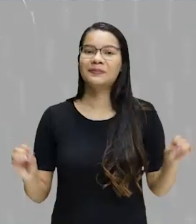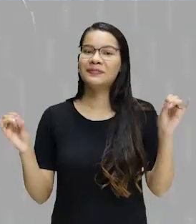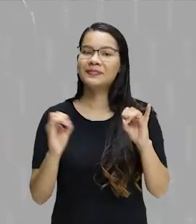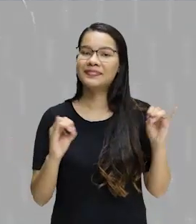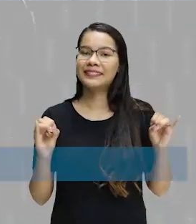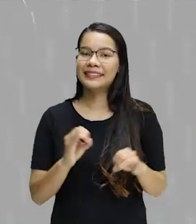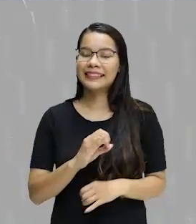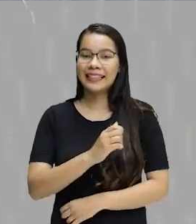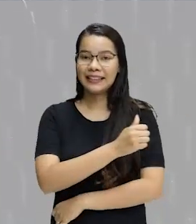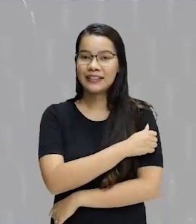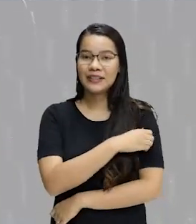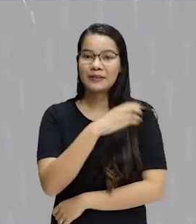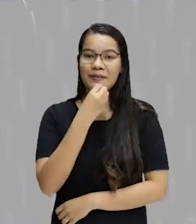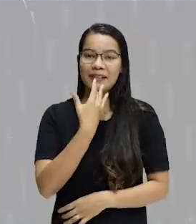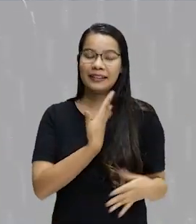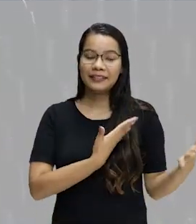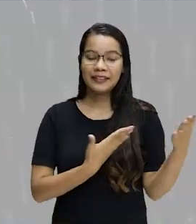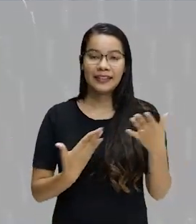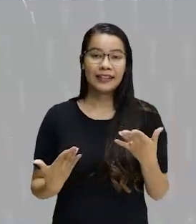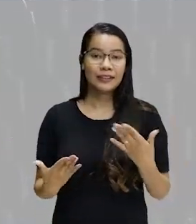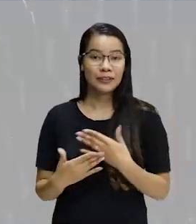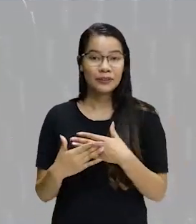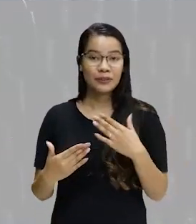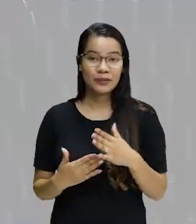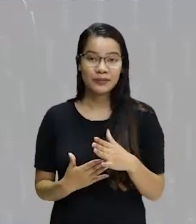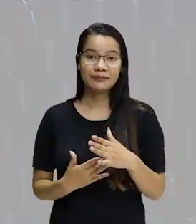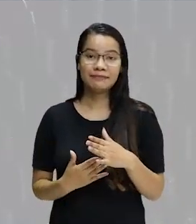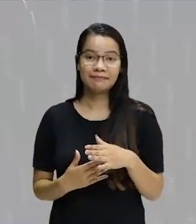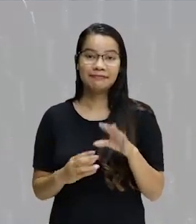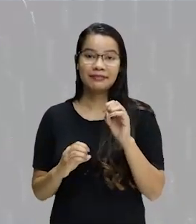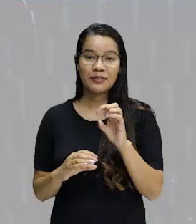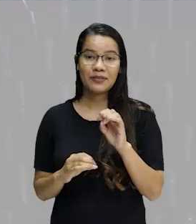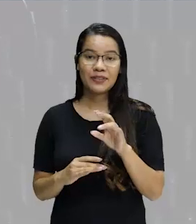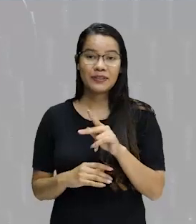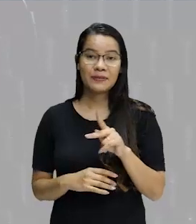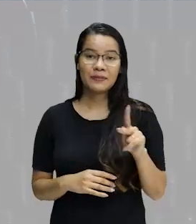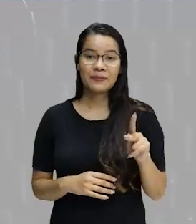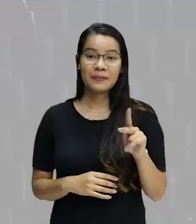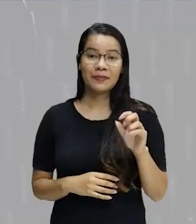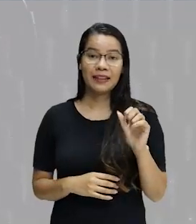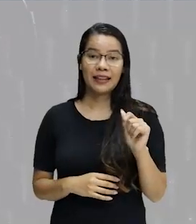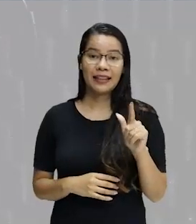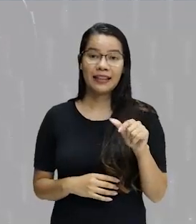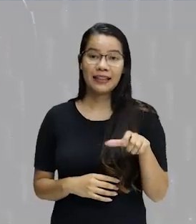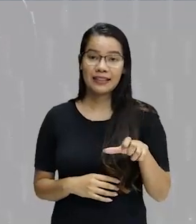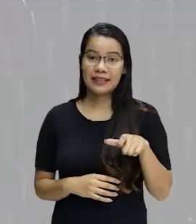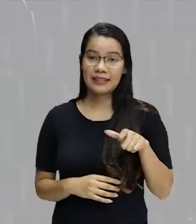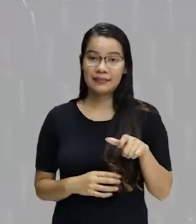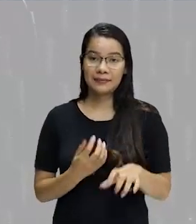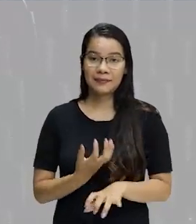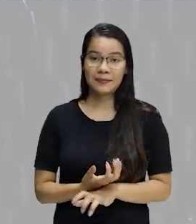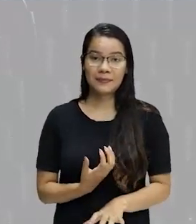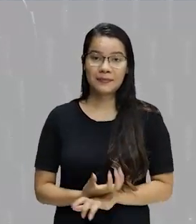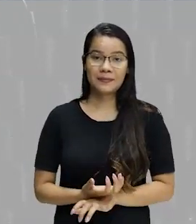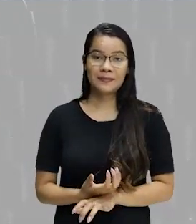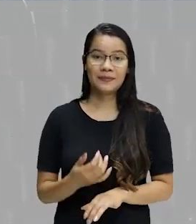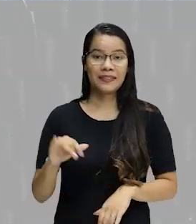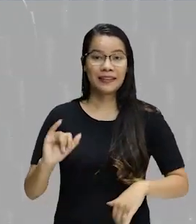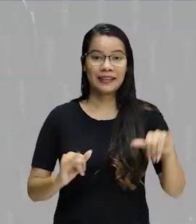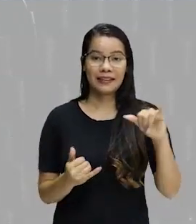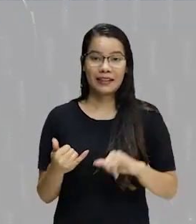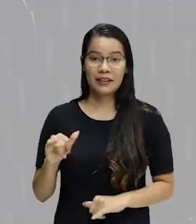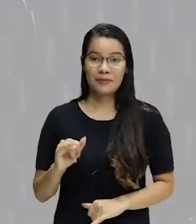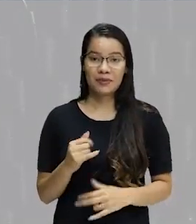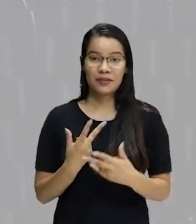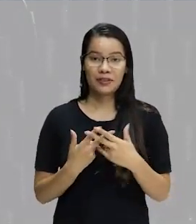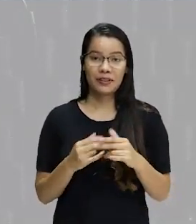Olá, turma, sejam todos bem-vindos. Professor Alex, disciplina Química. Mais uma aula do nosso projeto Fica em Casa Aprendendo. Turminha, espero